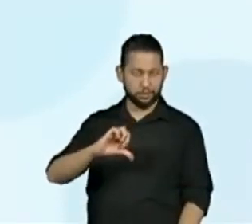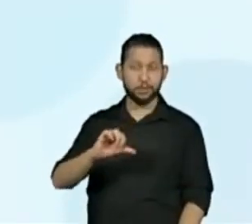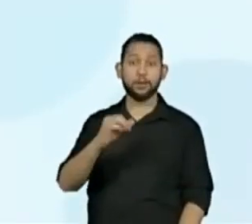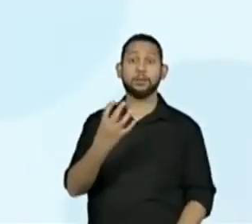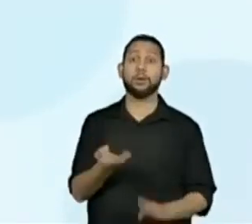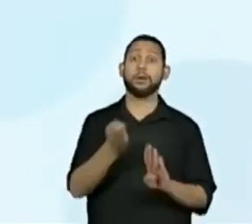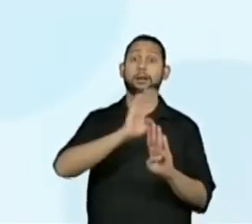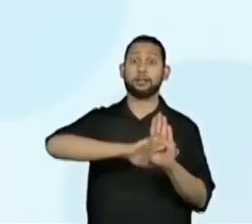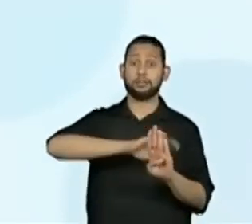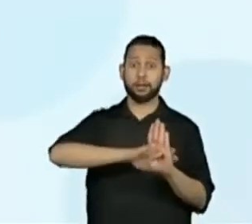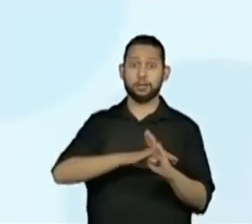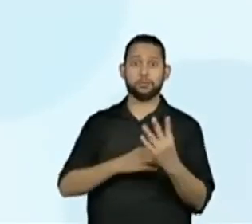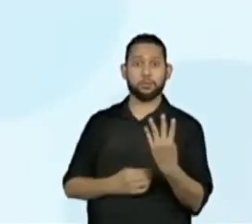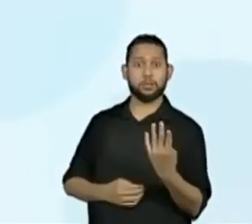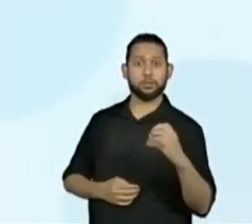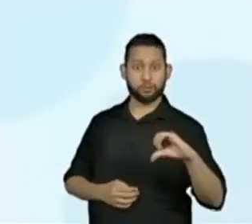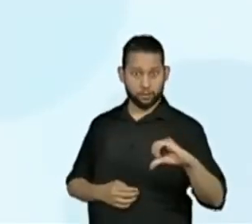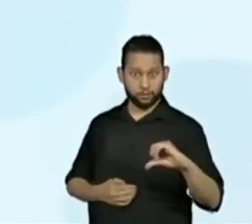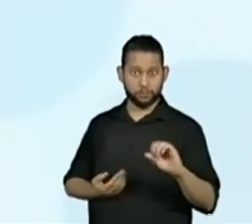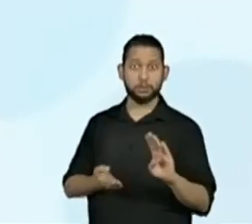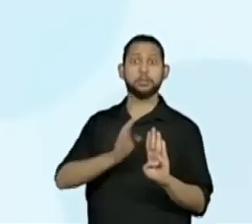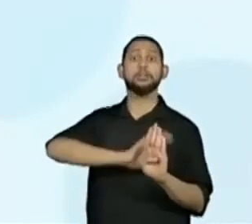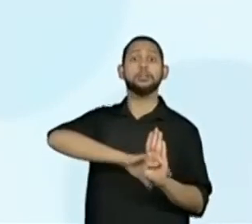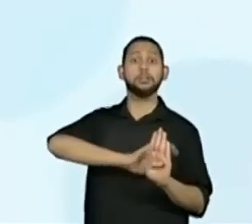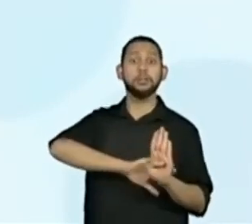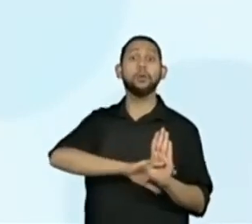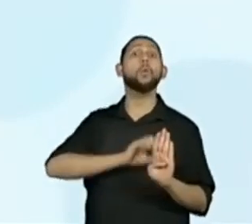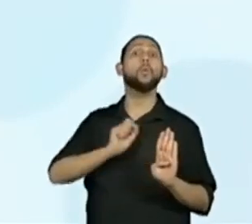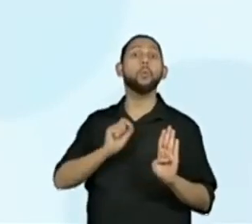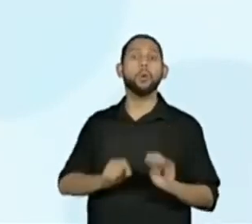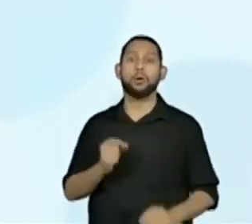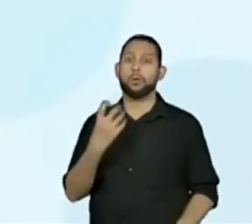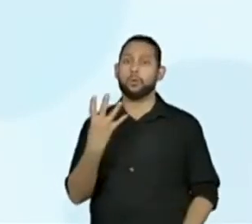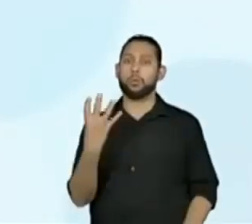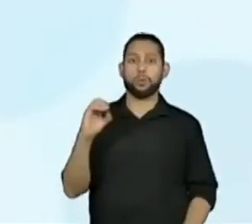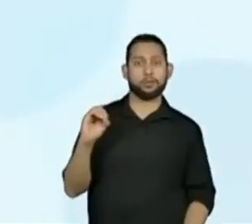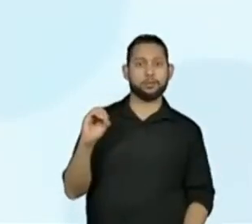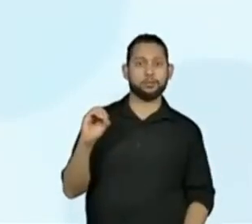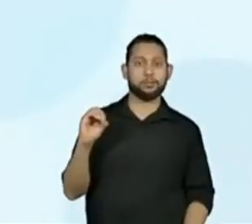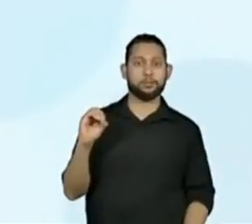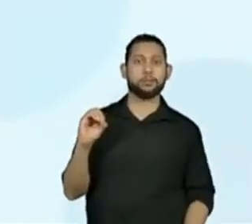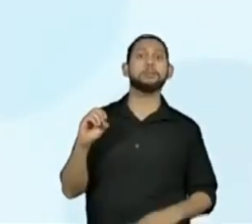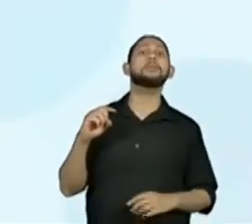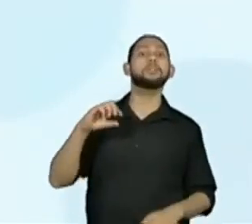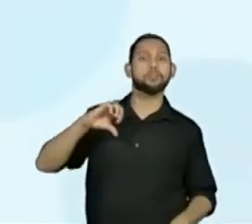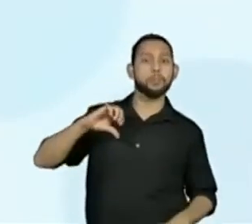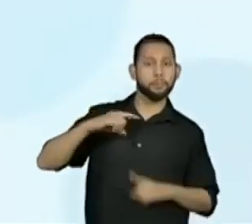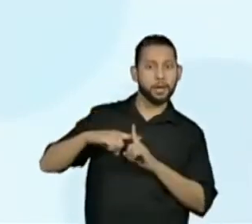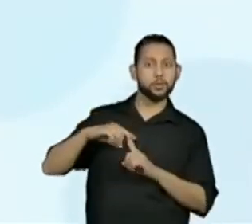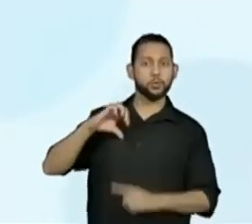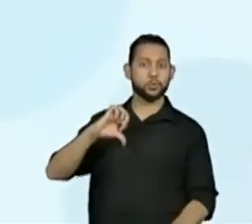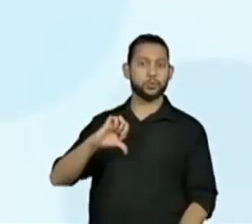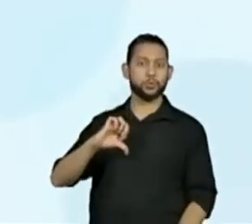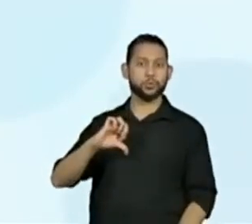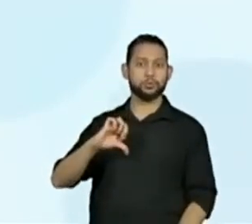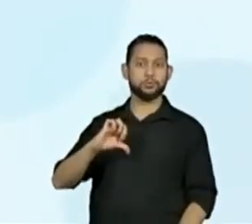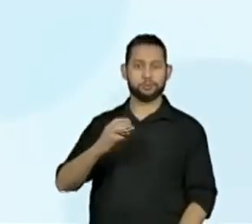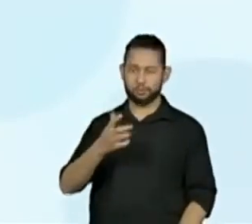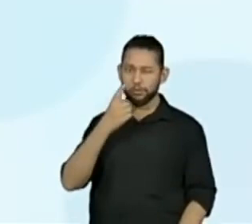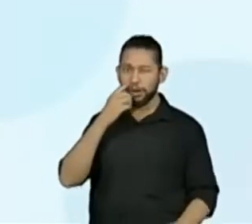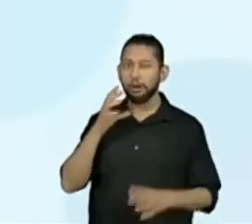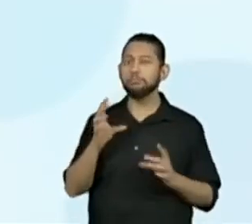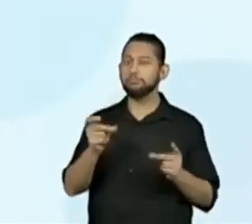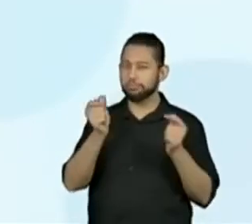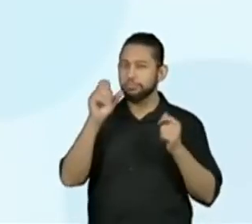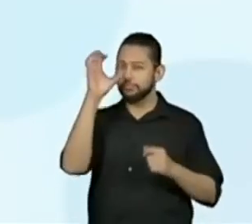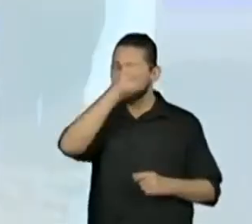número 40. Se então, eu tenho mais 9 unidades, 40 e... 9. Acho que eles estão craques, hein?